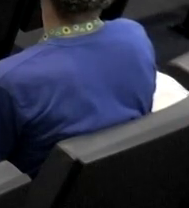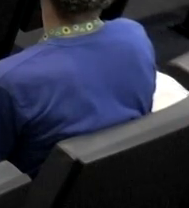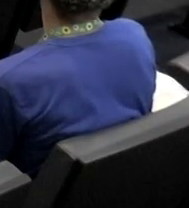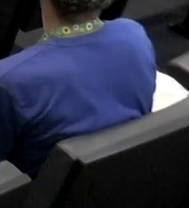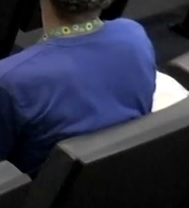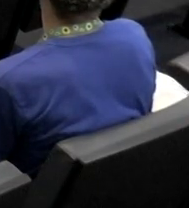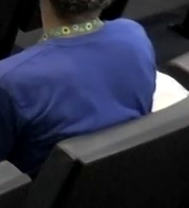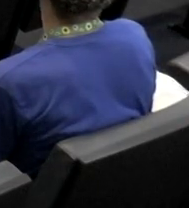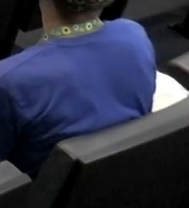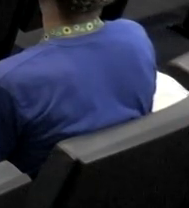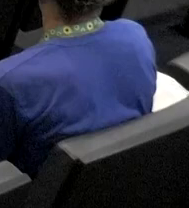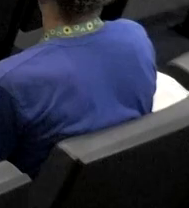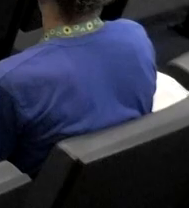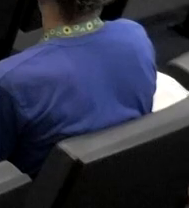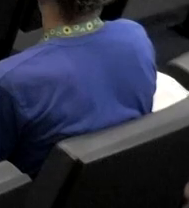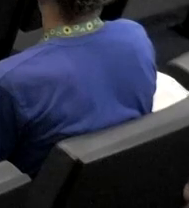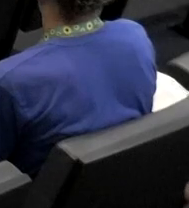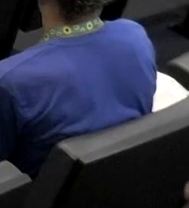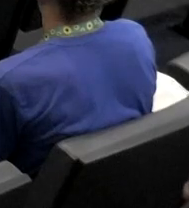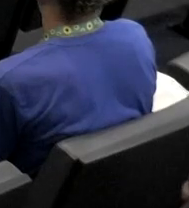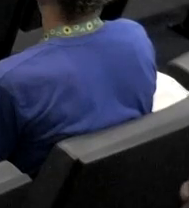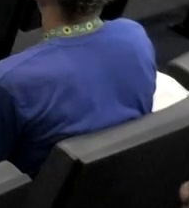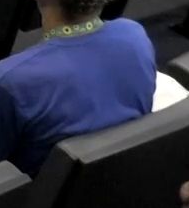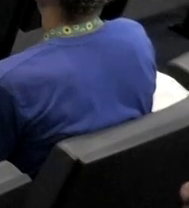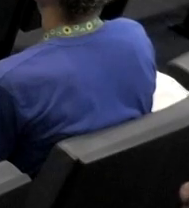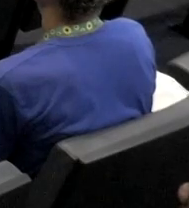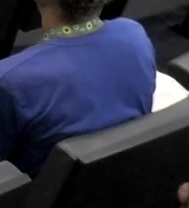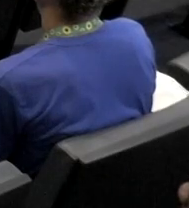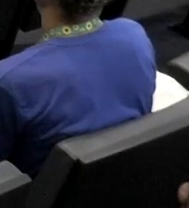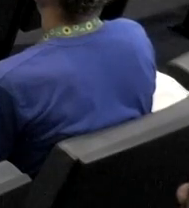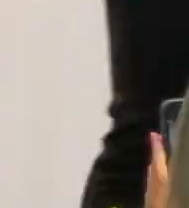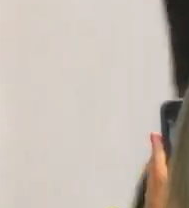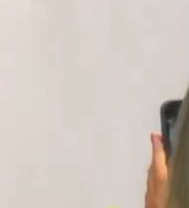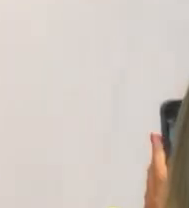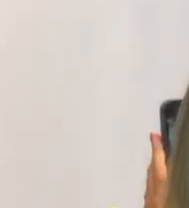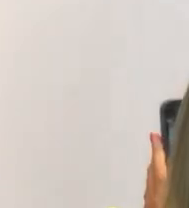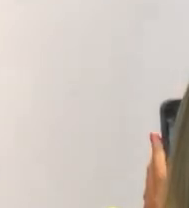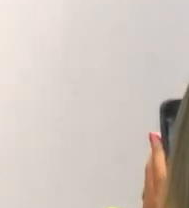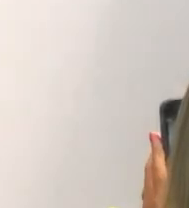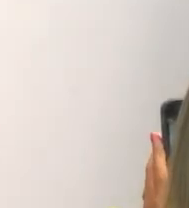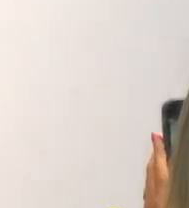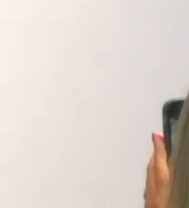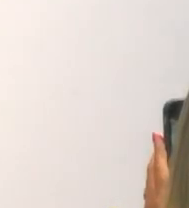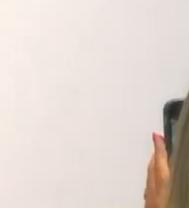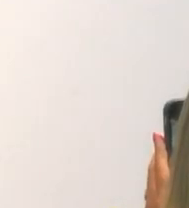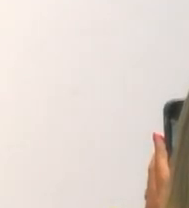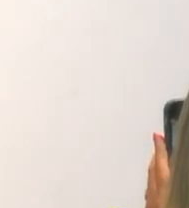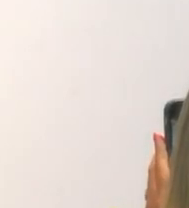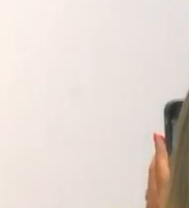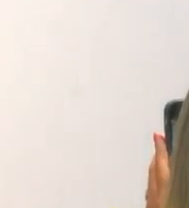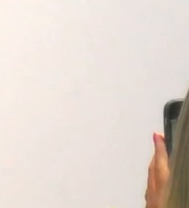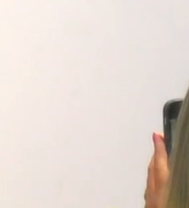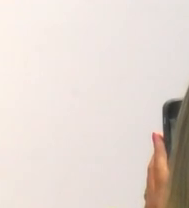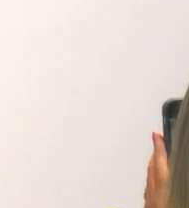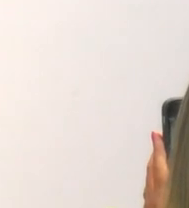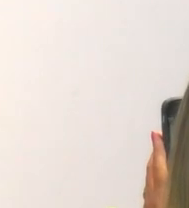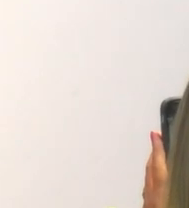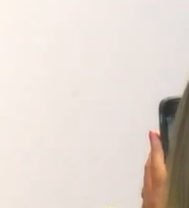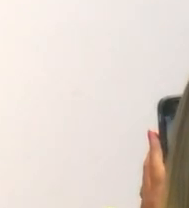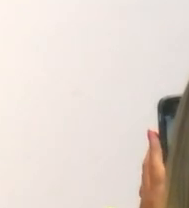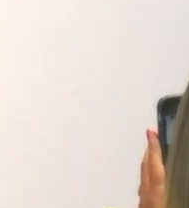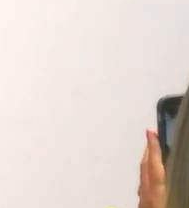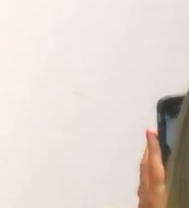regimental Boa tarde você bem breve nas minhas colocações meu nome é juniar eu sou advogada eh sou mãe Eh atípica